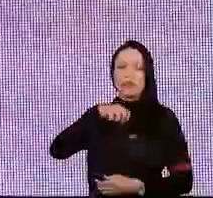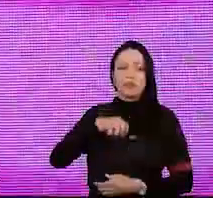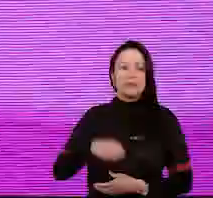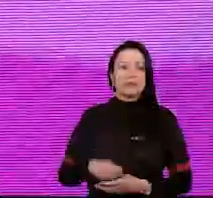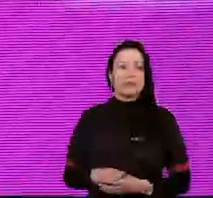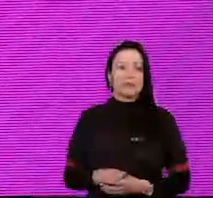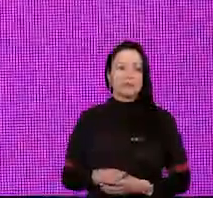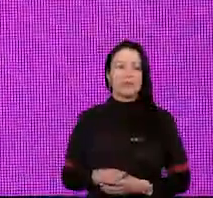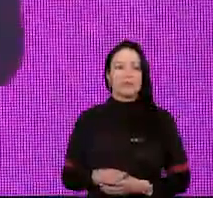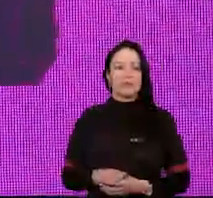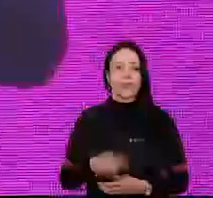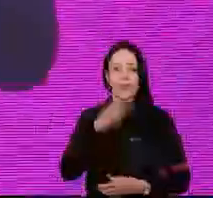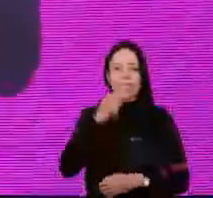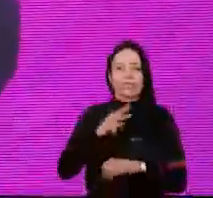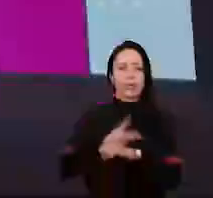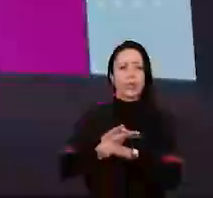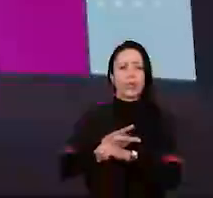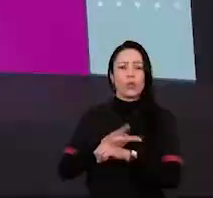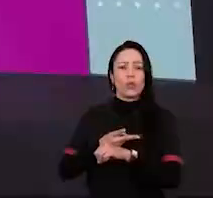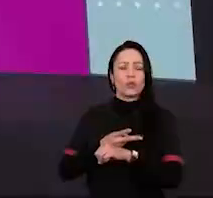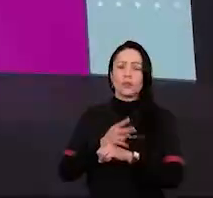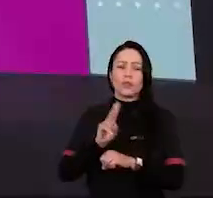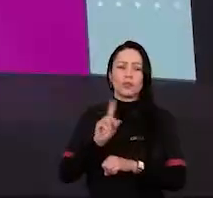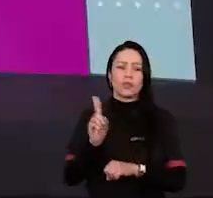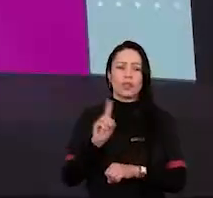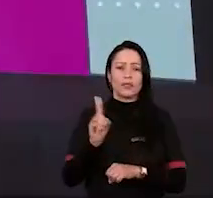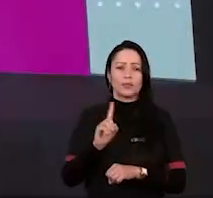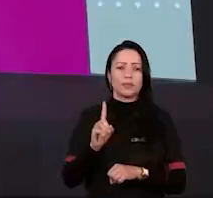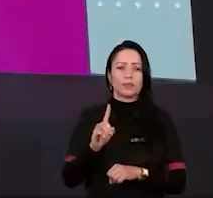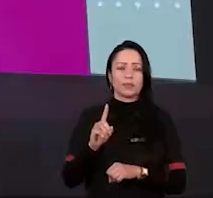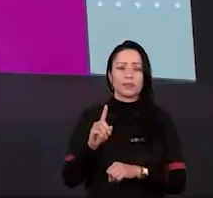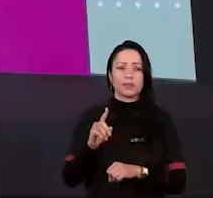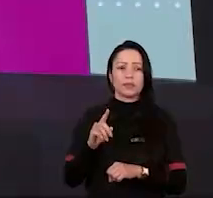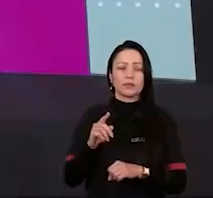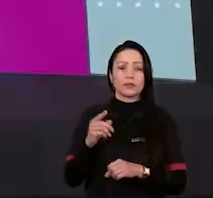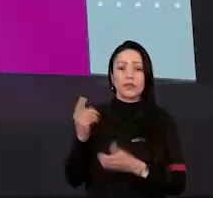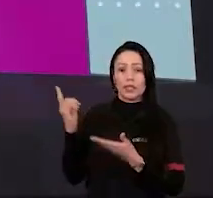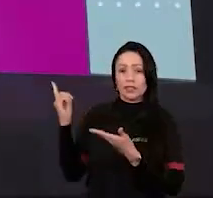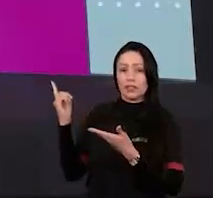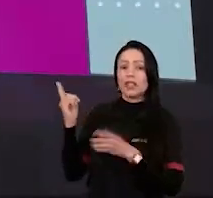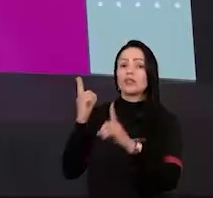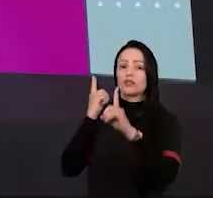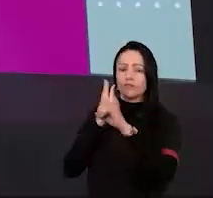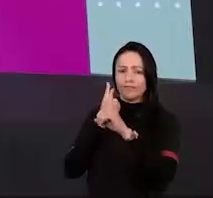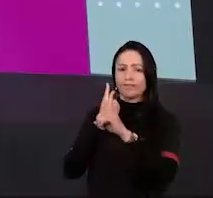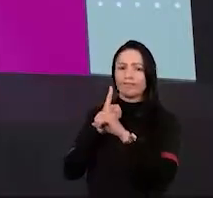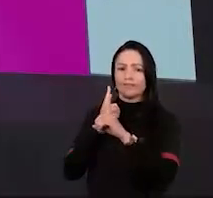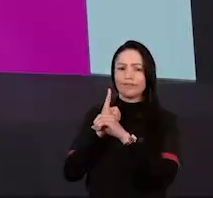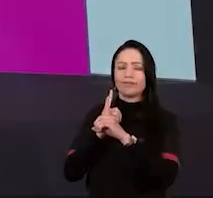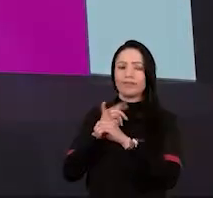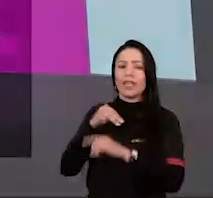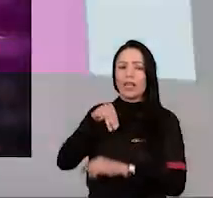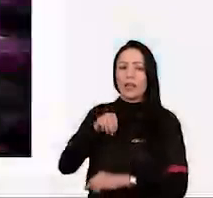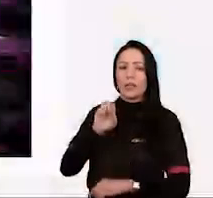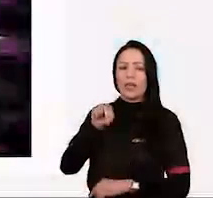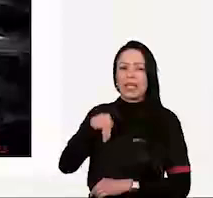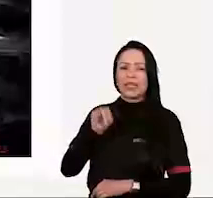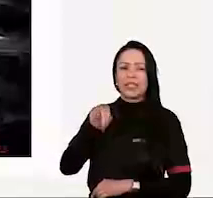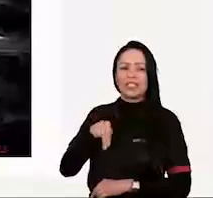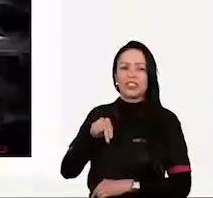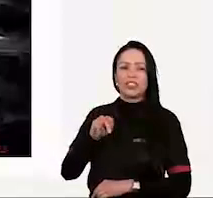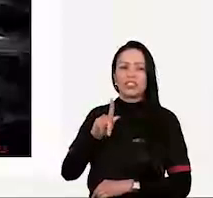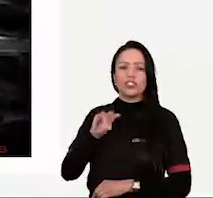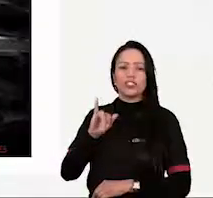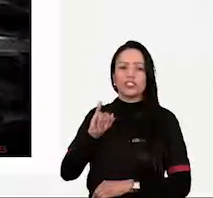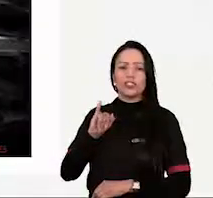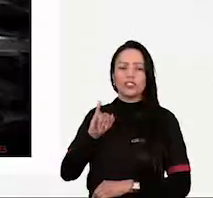com epilepsia. Esta é a ressonância dele, ele tem meningite, bem feia aqui, tem muito